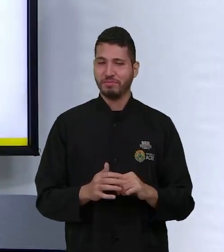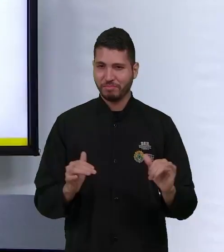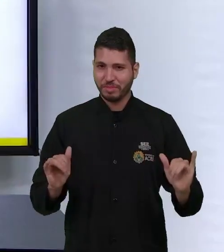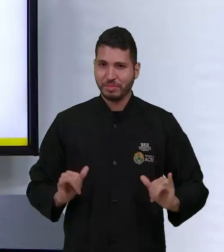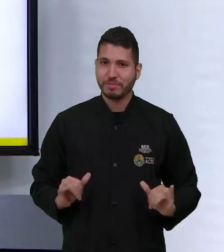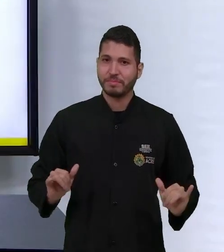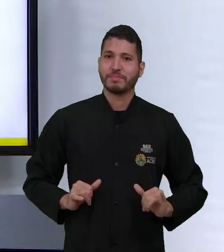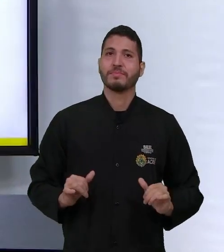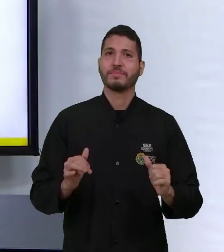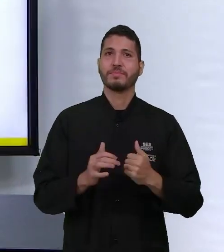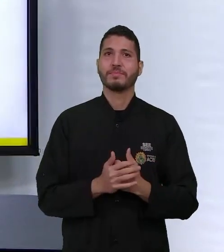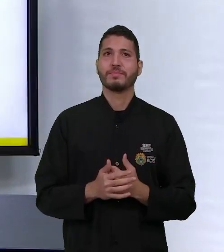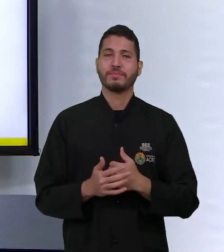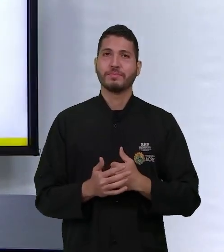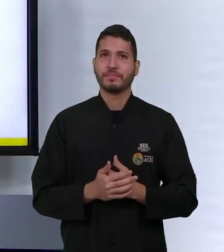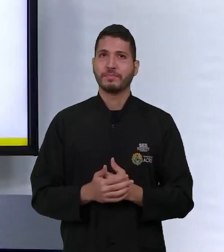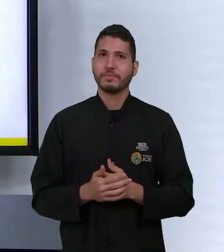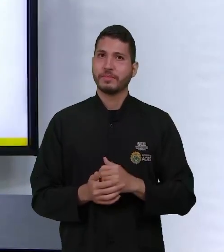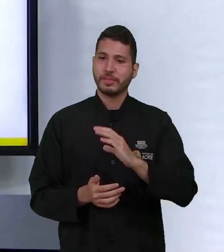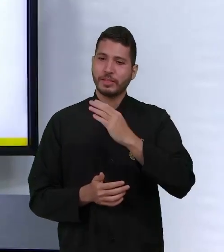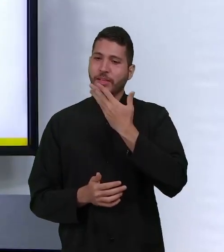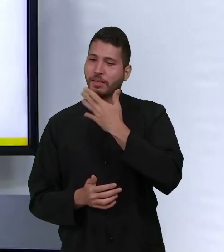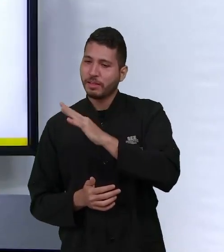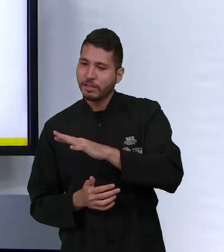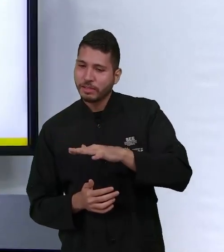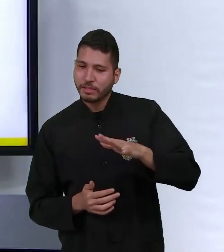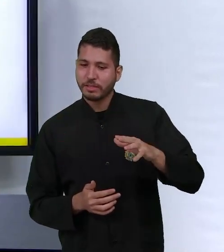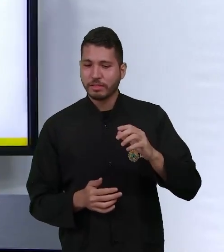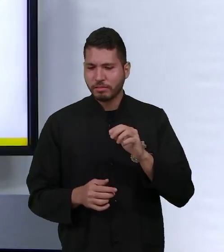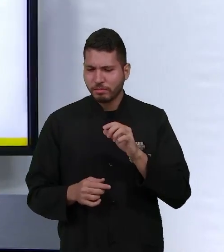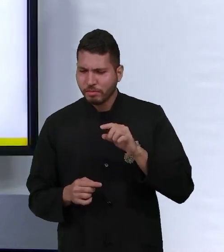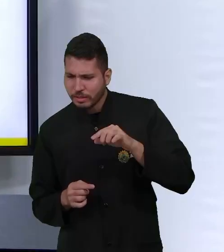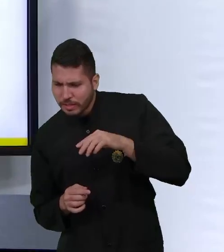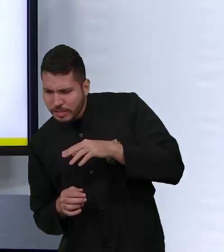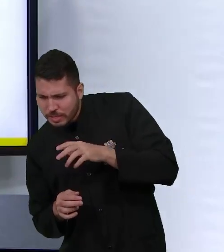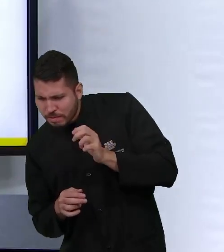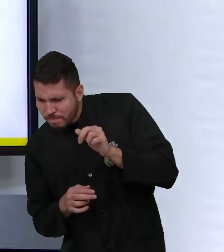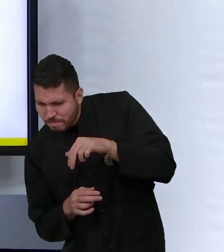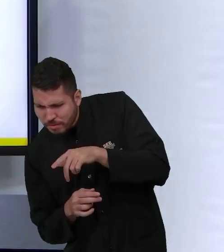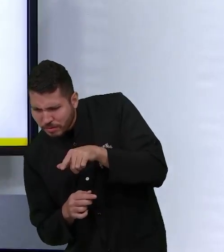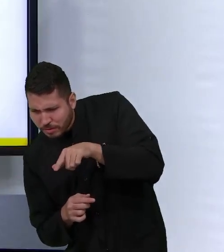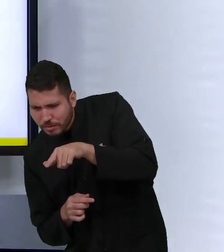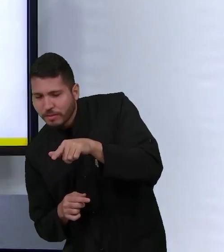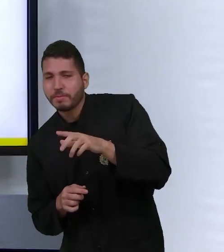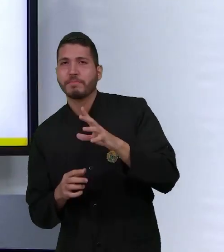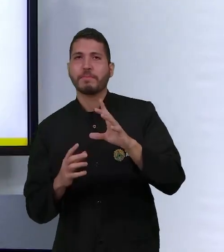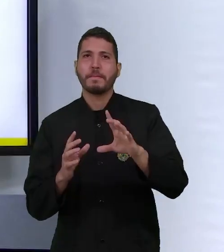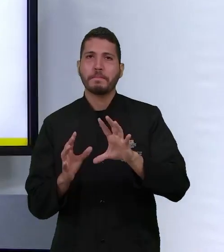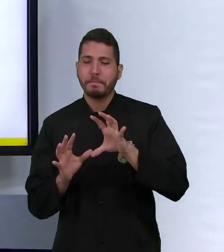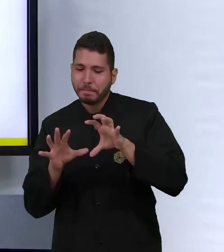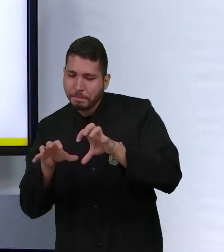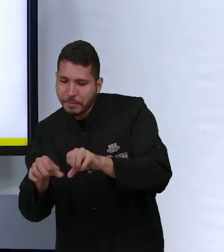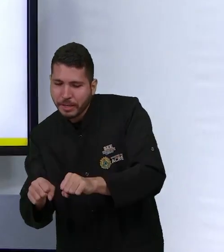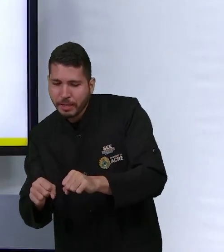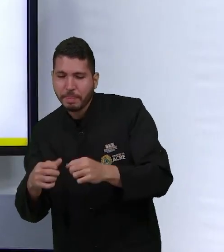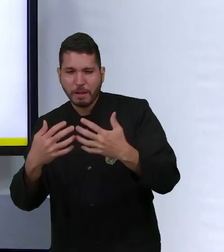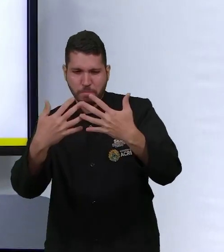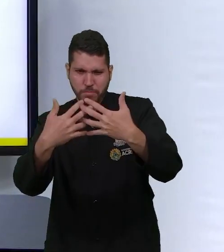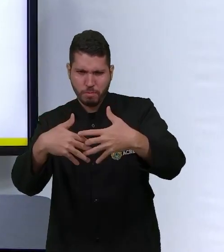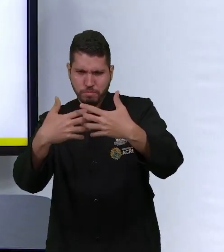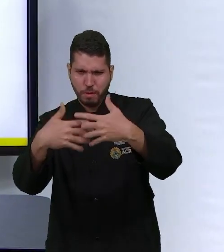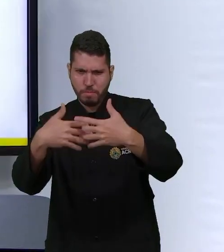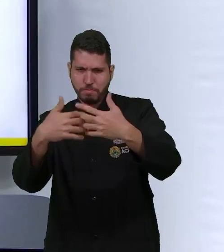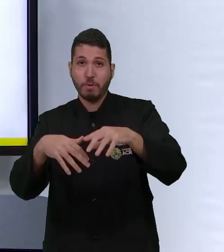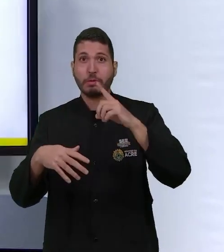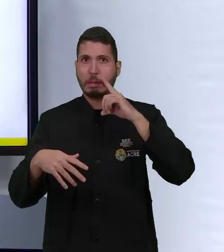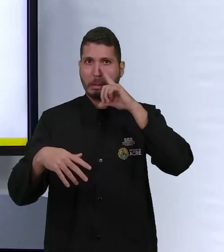lã que caía no meio das máquinas porque elas se encaixavam nos buracos, nas brechas, nos espaços entre uma máquina e outra. E